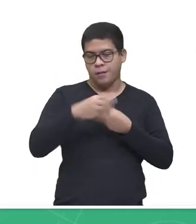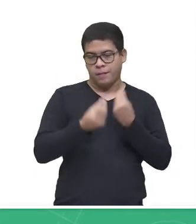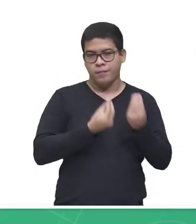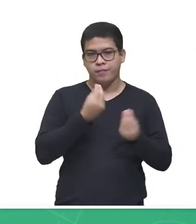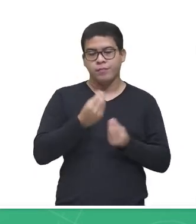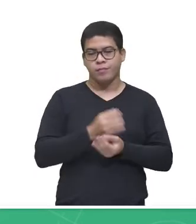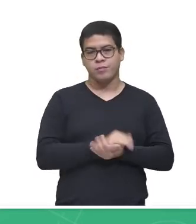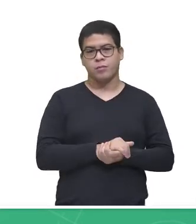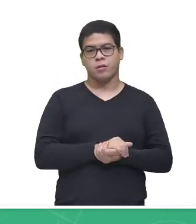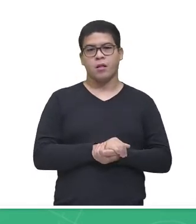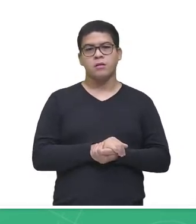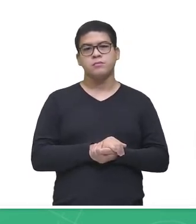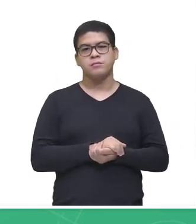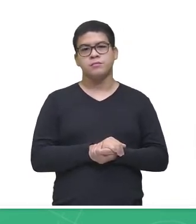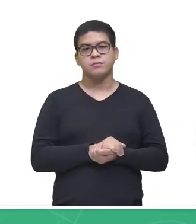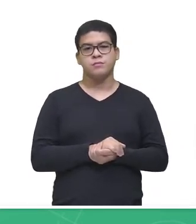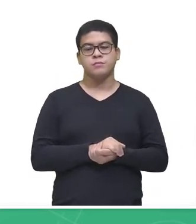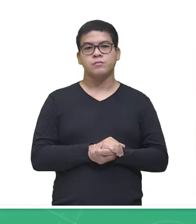chamado.